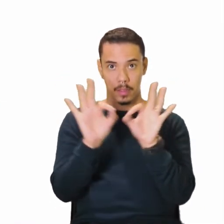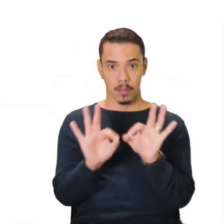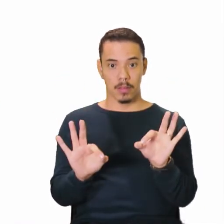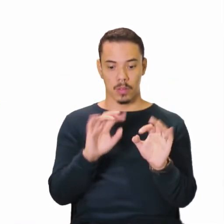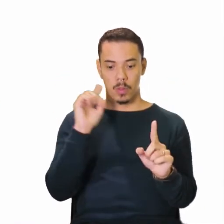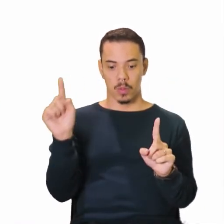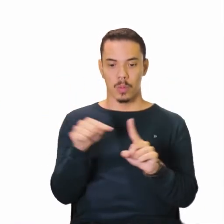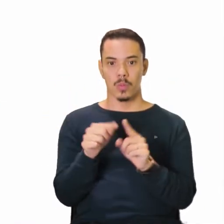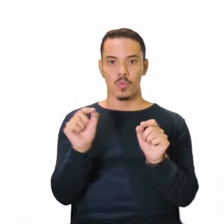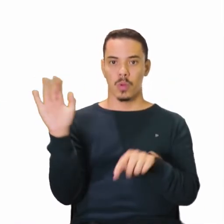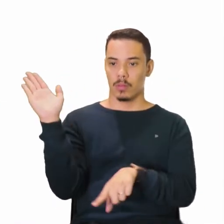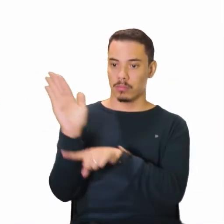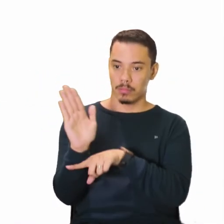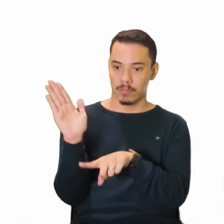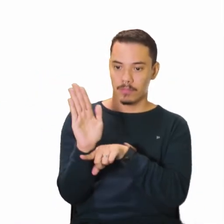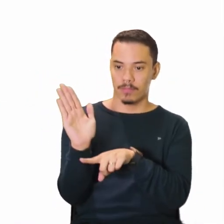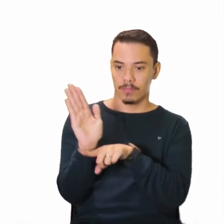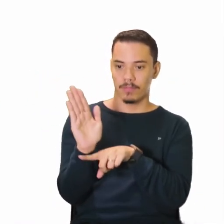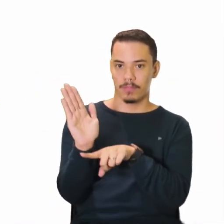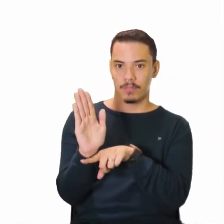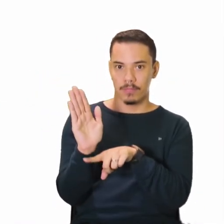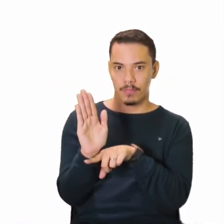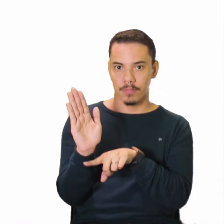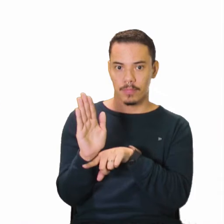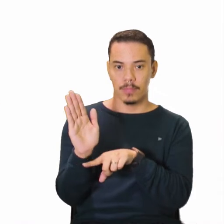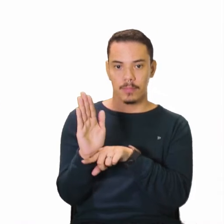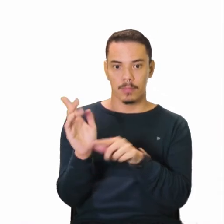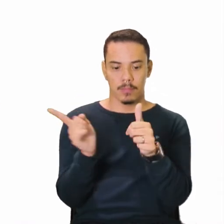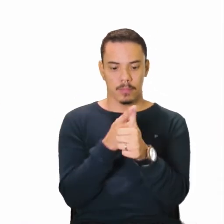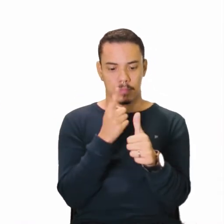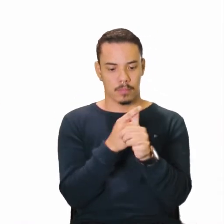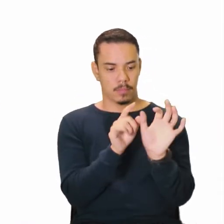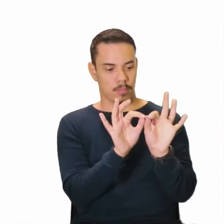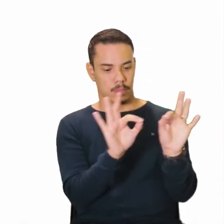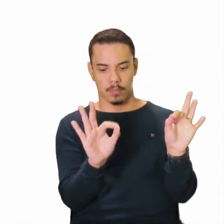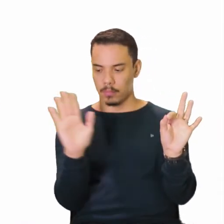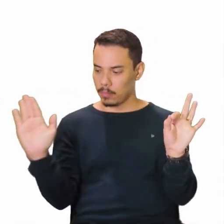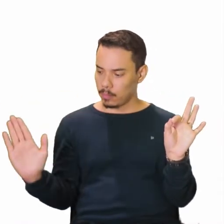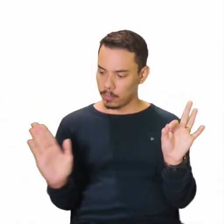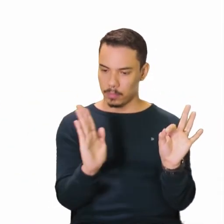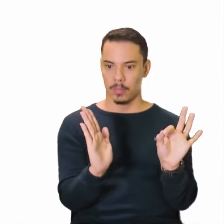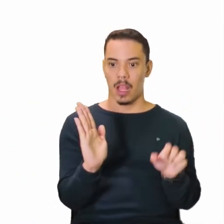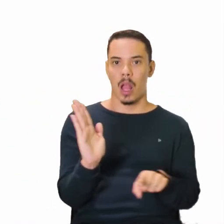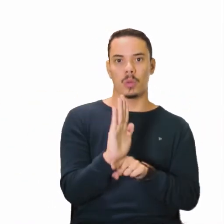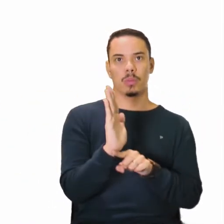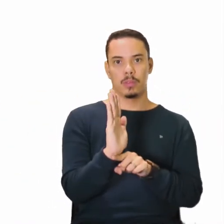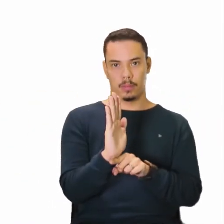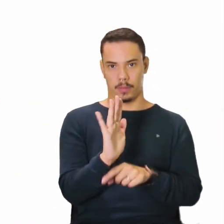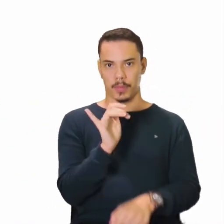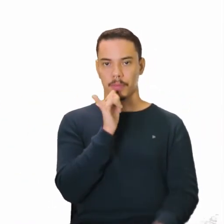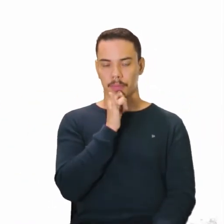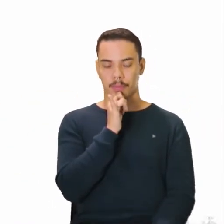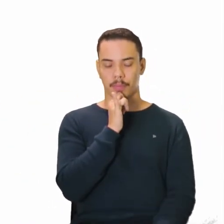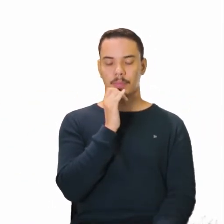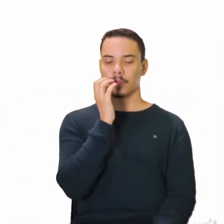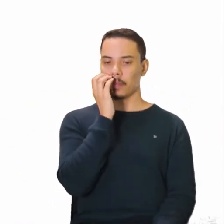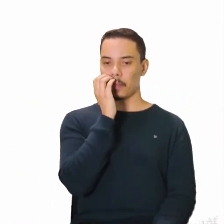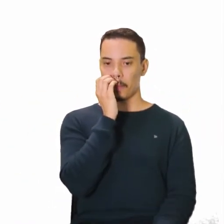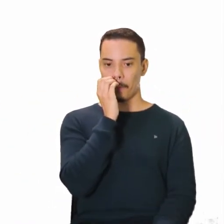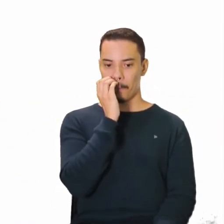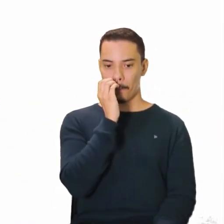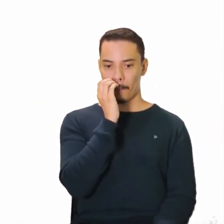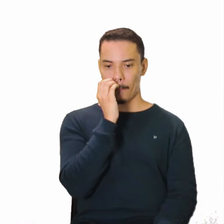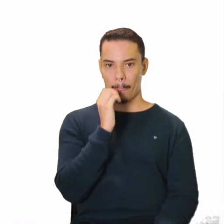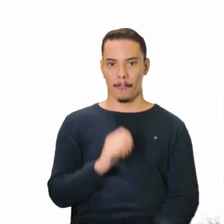para auxiliar uma primeira oração, tá certo? Nós vamos ver isso no exemplo também.